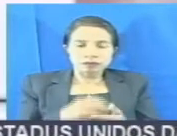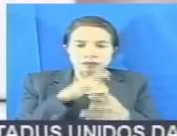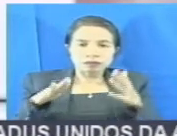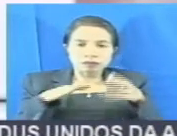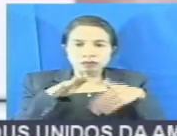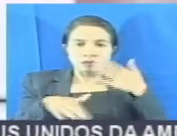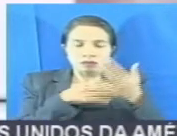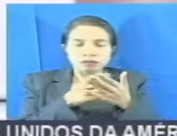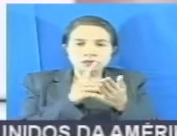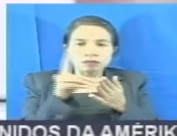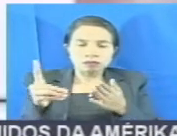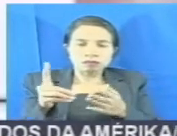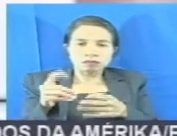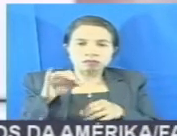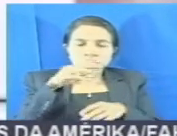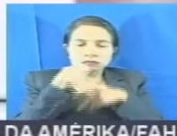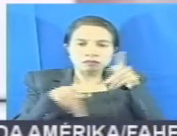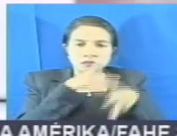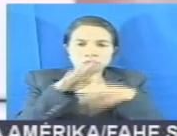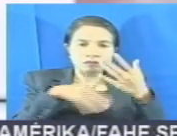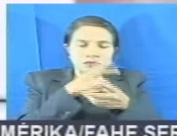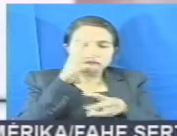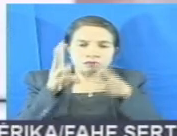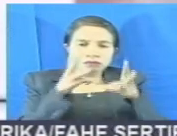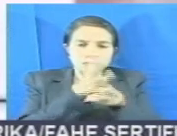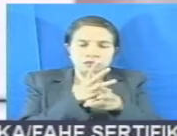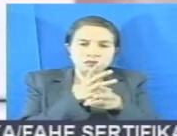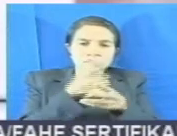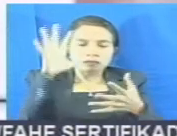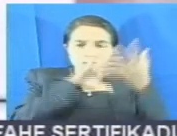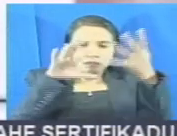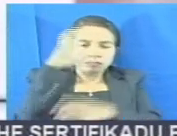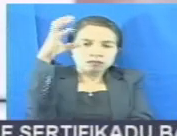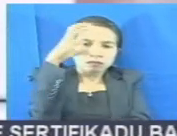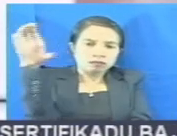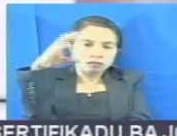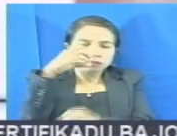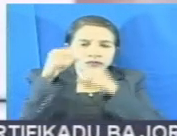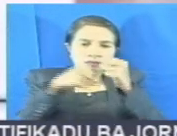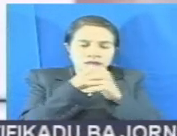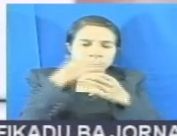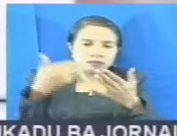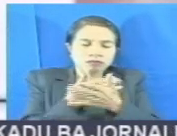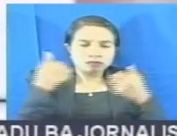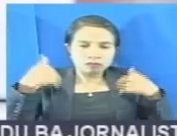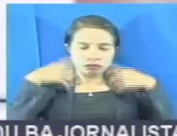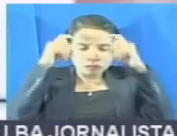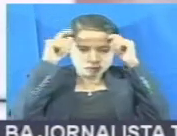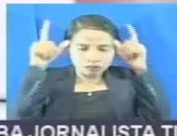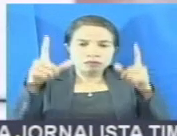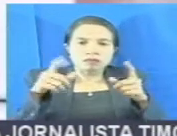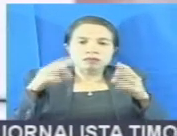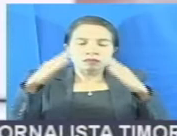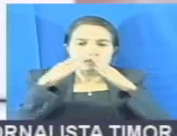Telespectadores, ia semana da Nesra Nesira ia mundo, se festeza Natal no Tinanfon, ia Timor-Leste, e Liliuia capital de Limos,